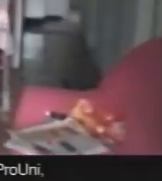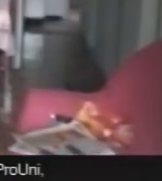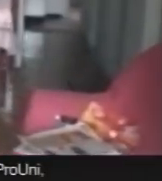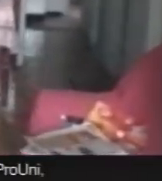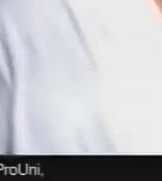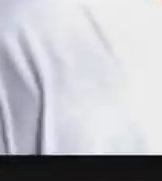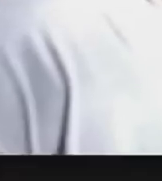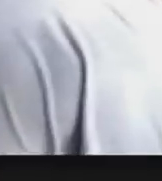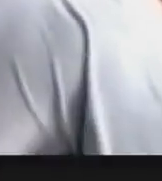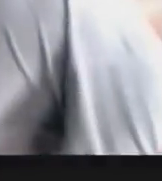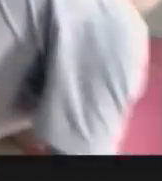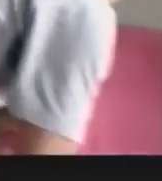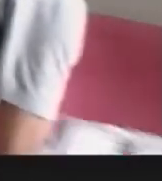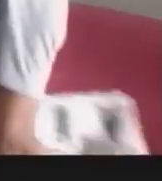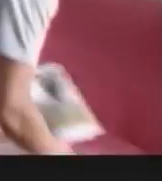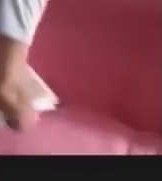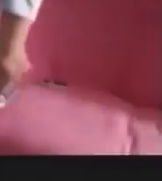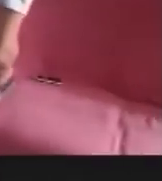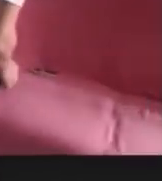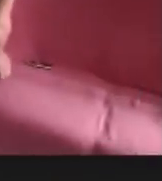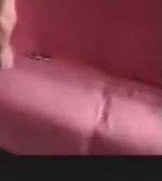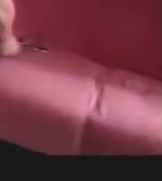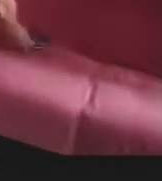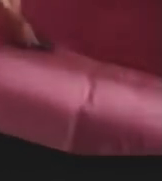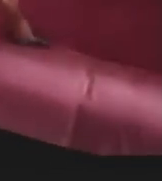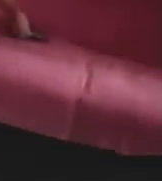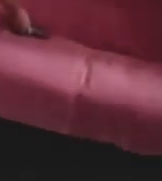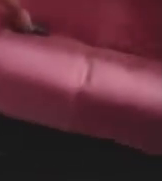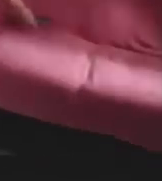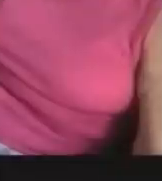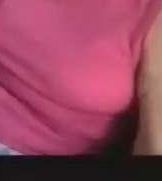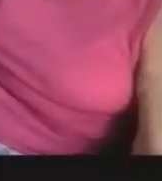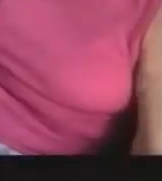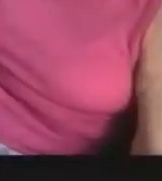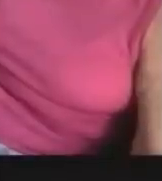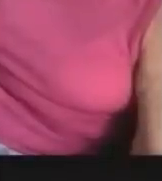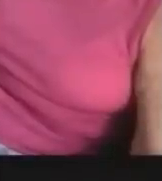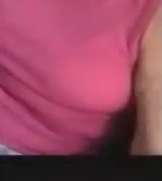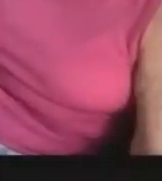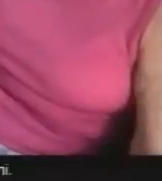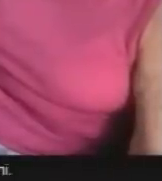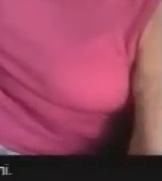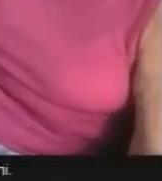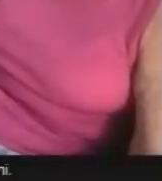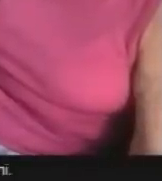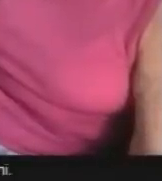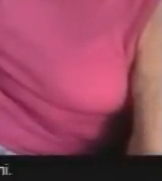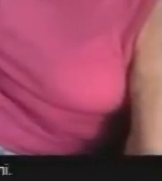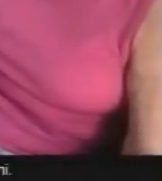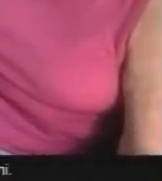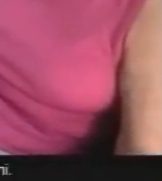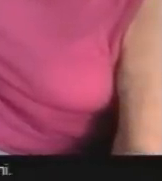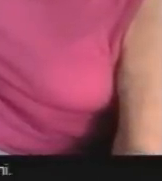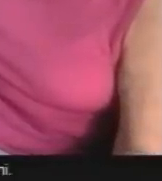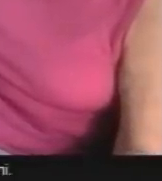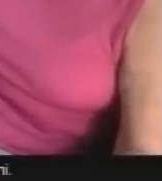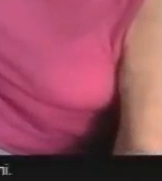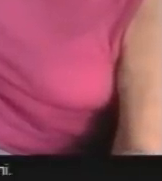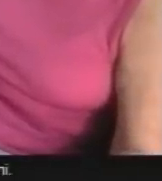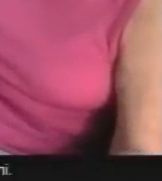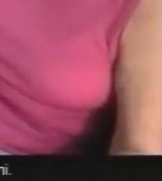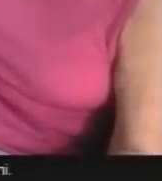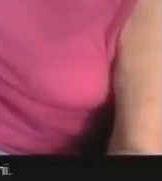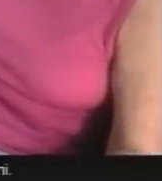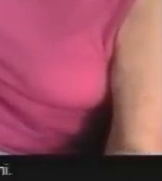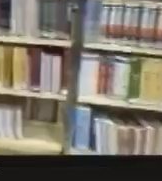aí fiquei maravilhado com a oportunidade que eu não sabia que tinha, né? Eu não posso falar pro meu filho que eu não tive oportunidade por